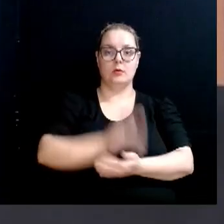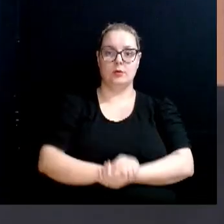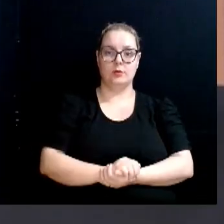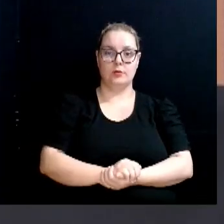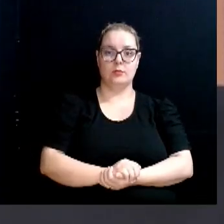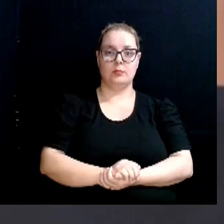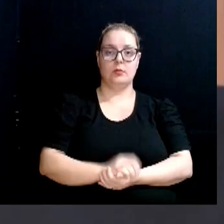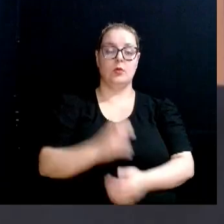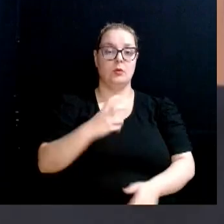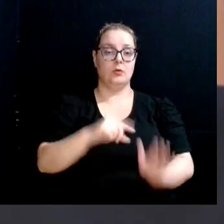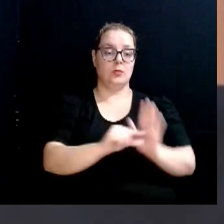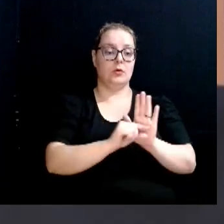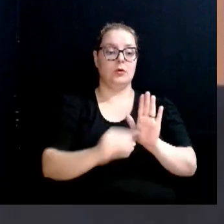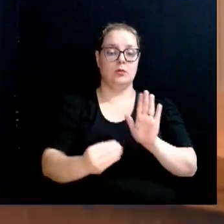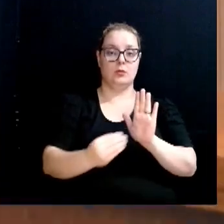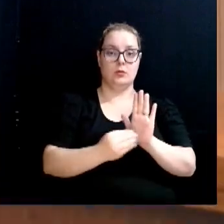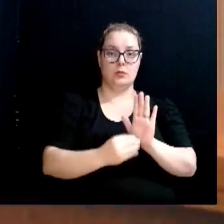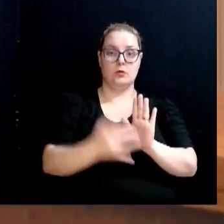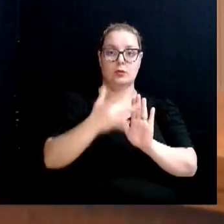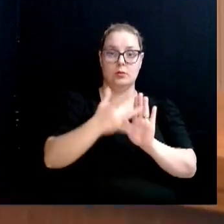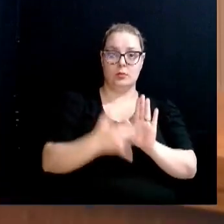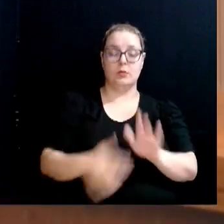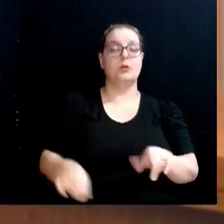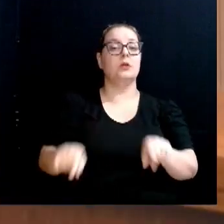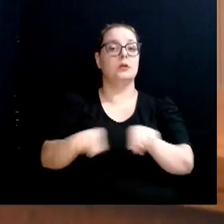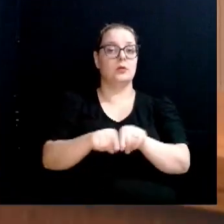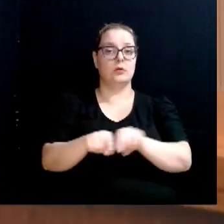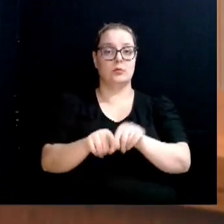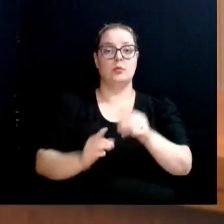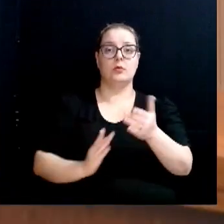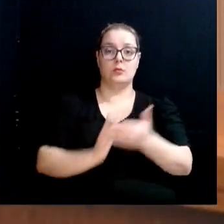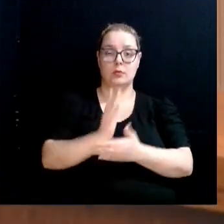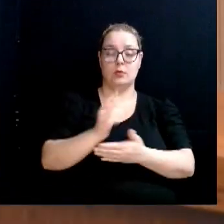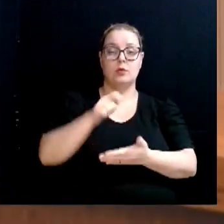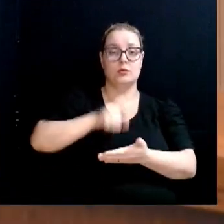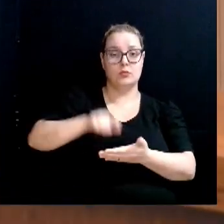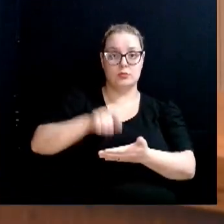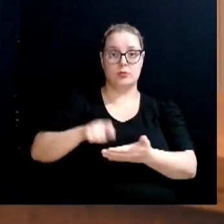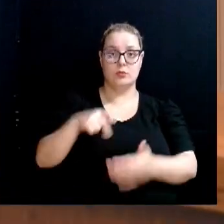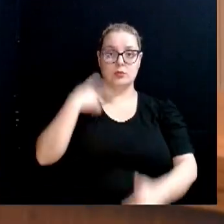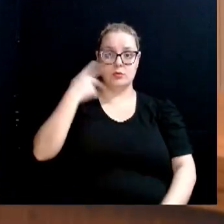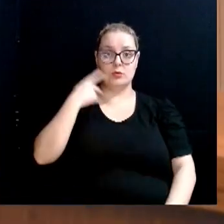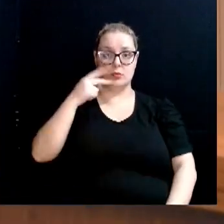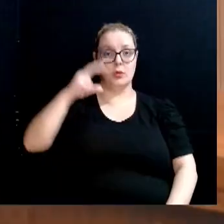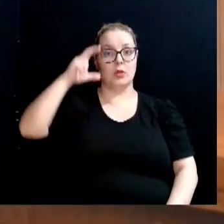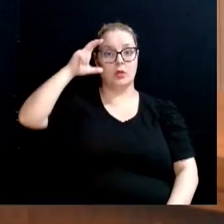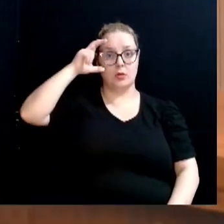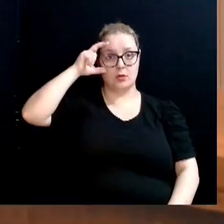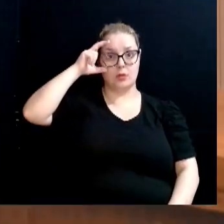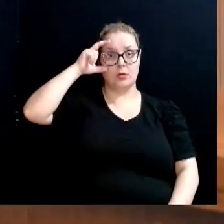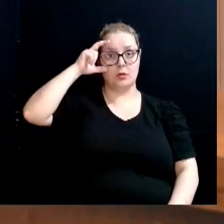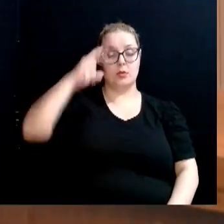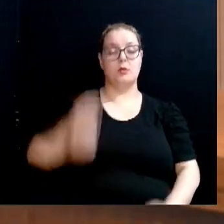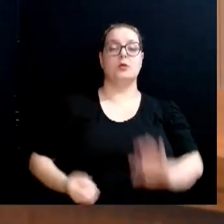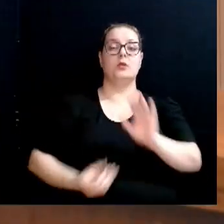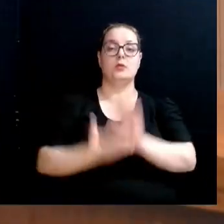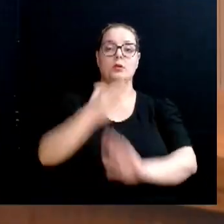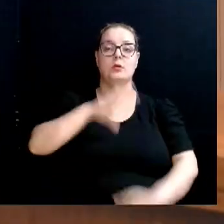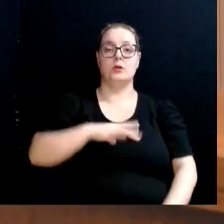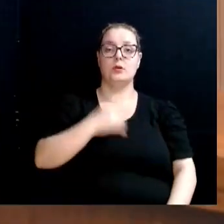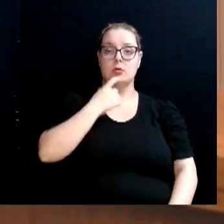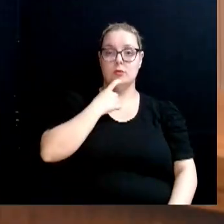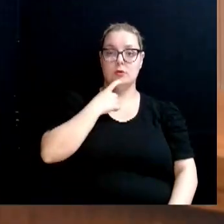último projeto da pauta também foi aprovado, de autoria do vereador Carlinhos Camelô, que institui em Campinas a